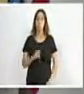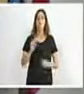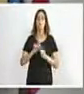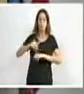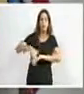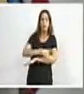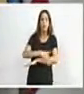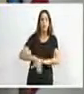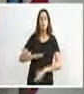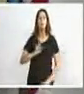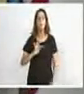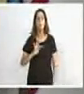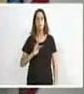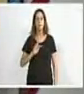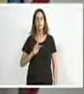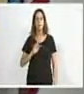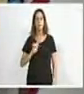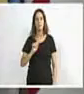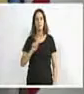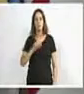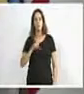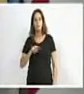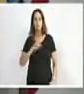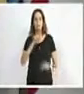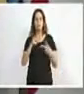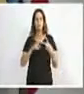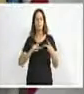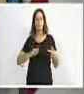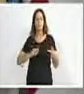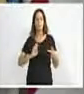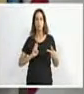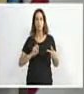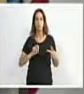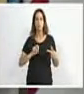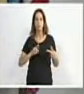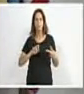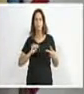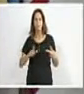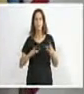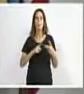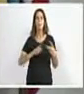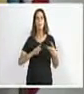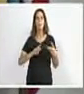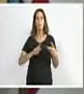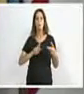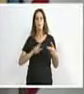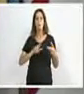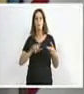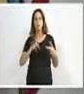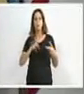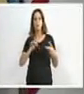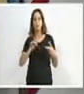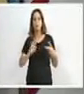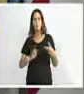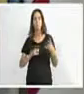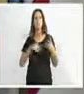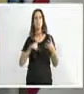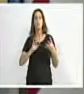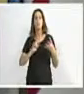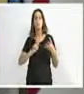Miller, foi feito na Rua General Osório, Rua Guilherme Perner, Rua Ioro Hadris, Rua